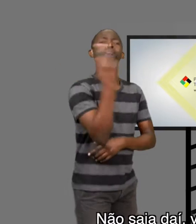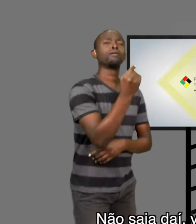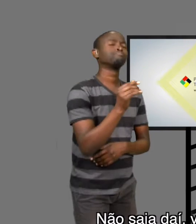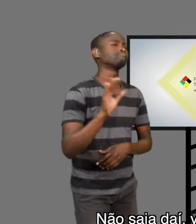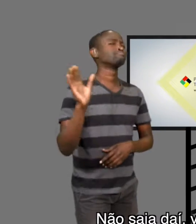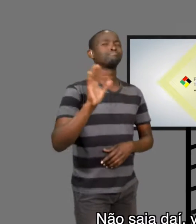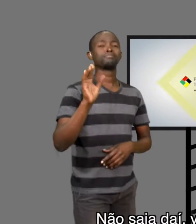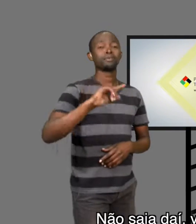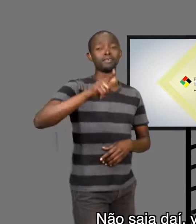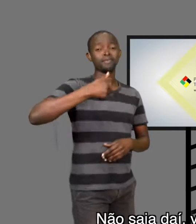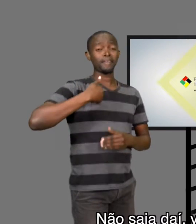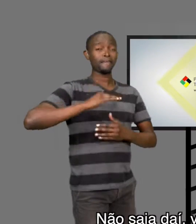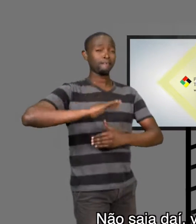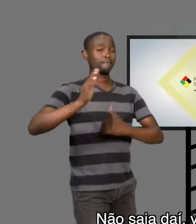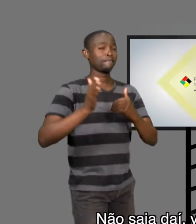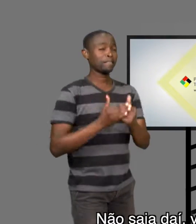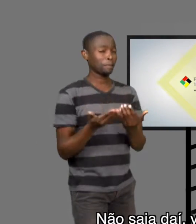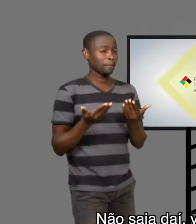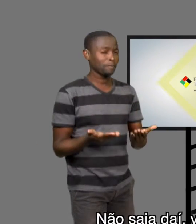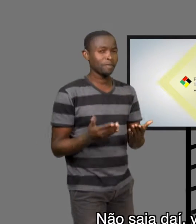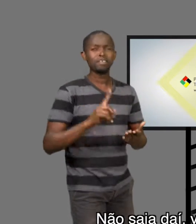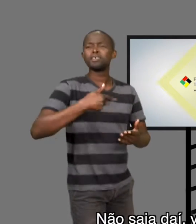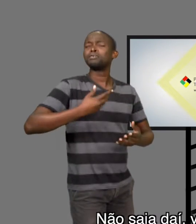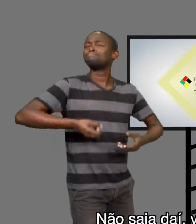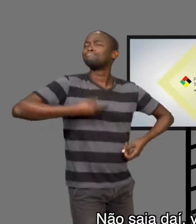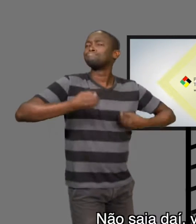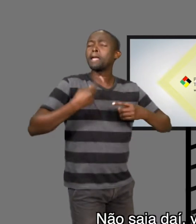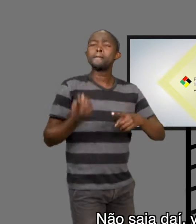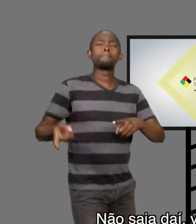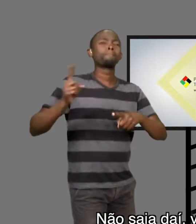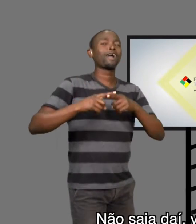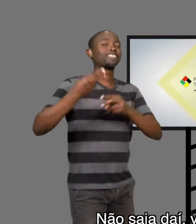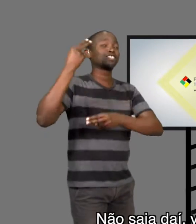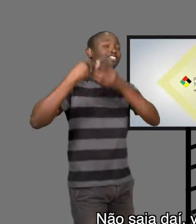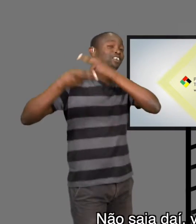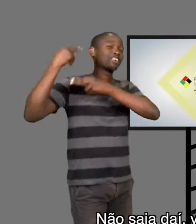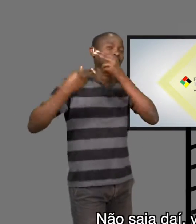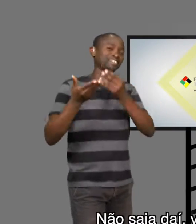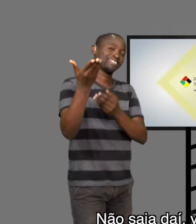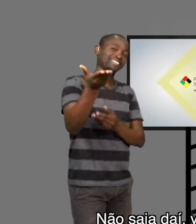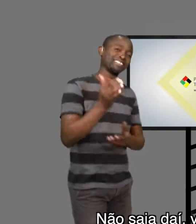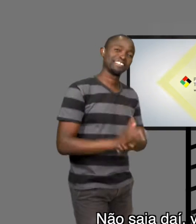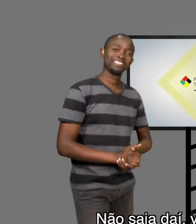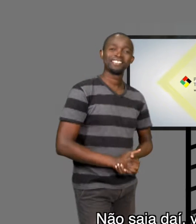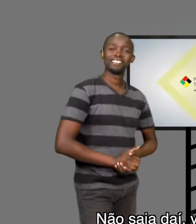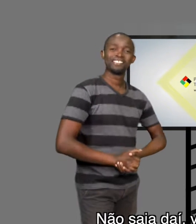Não saia daí, voltamos num instante com esta e mais histórias.